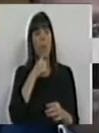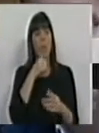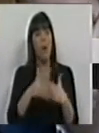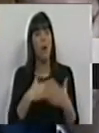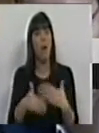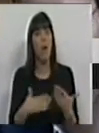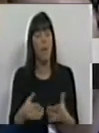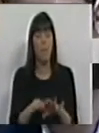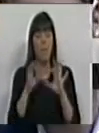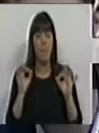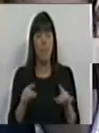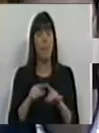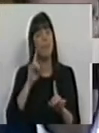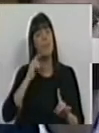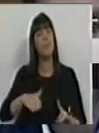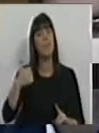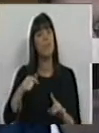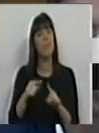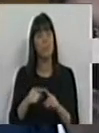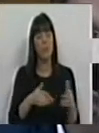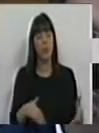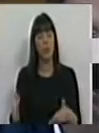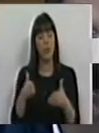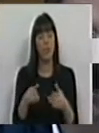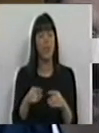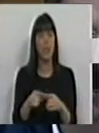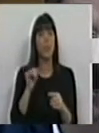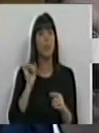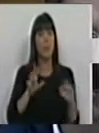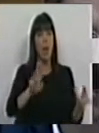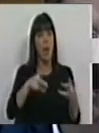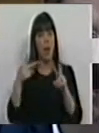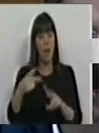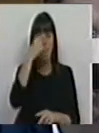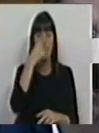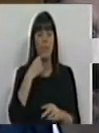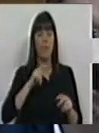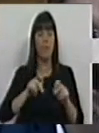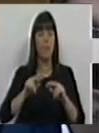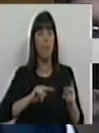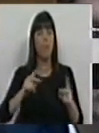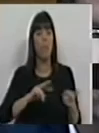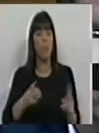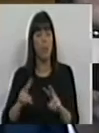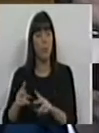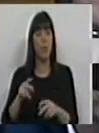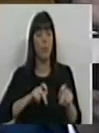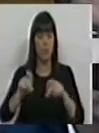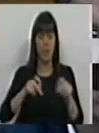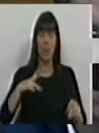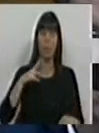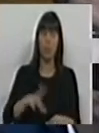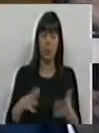sobrevivência, como instrumento essencial, estratégico, para alterar o perfil da mobilidade em Portugal